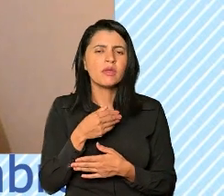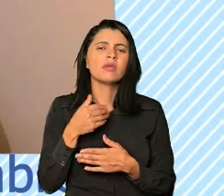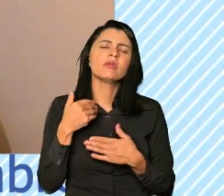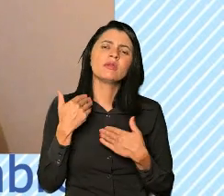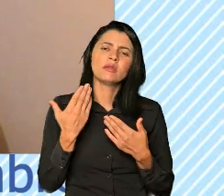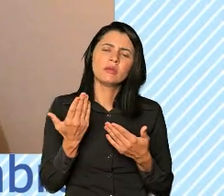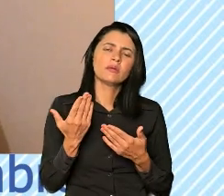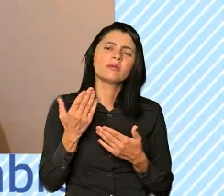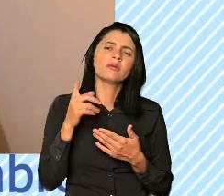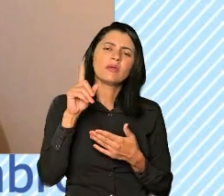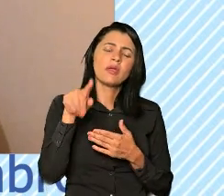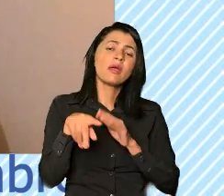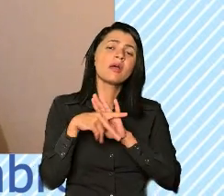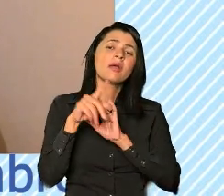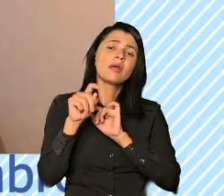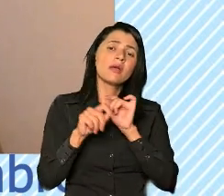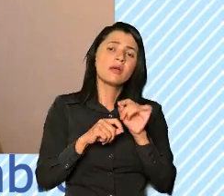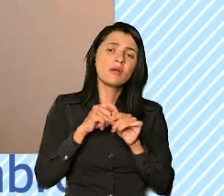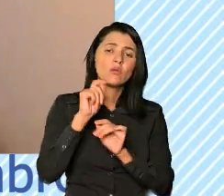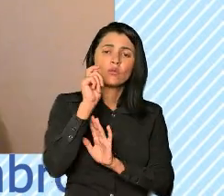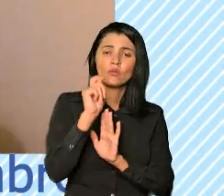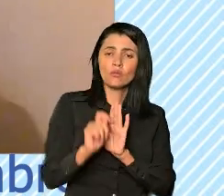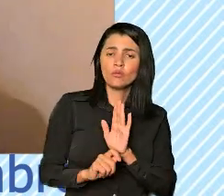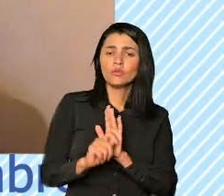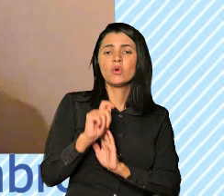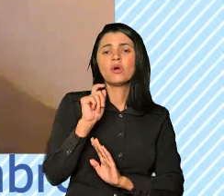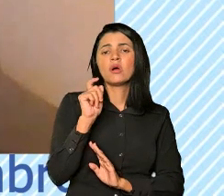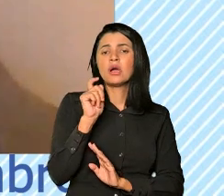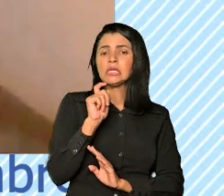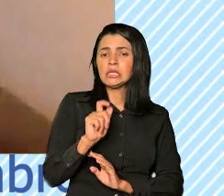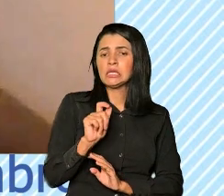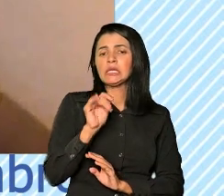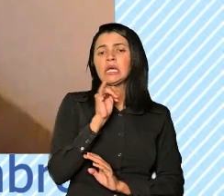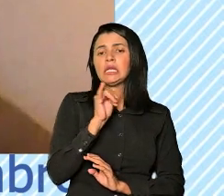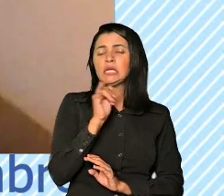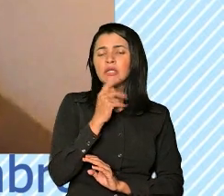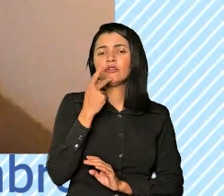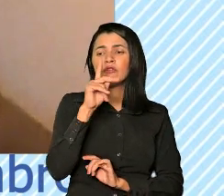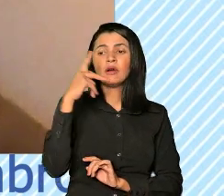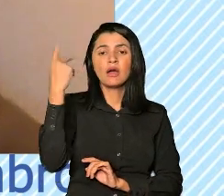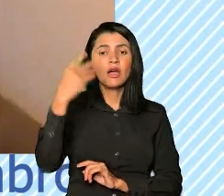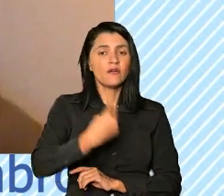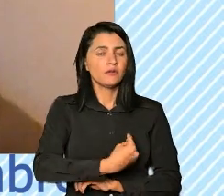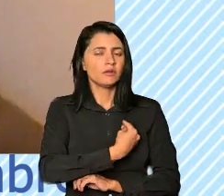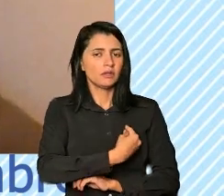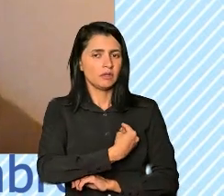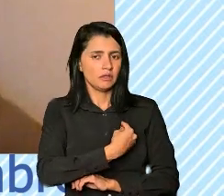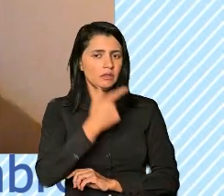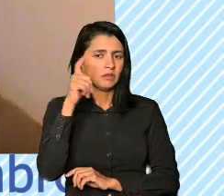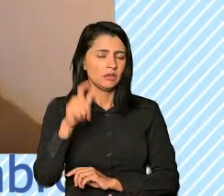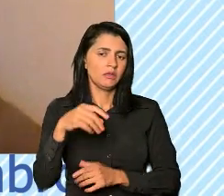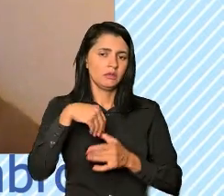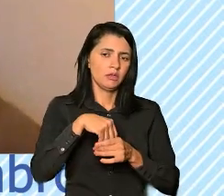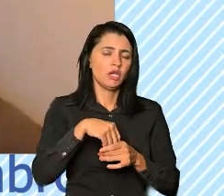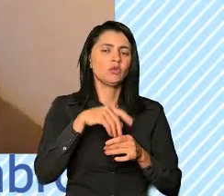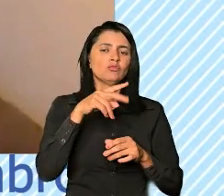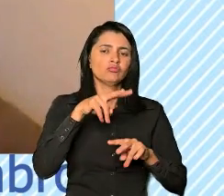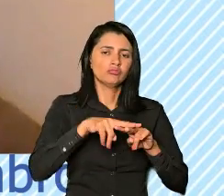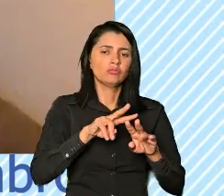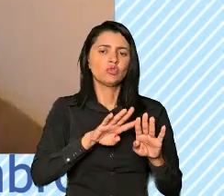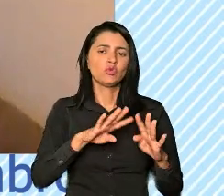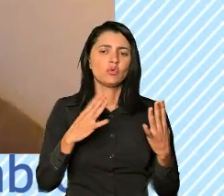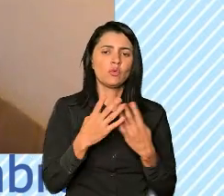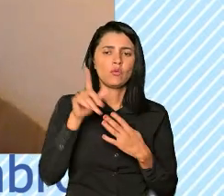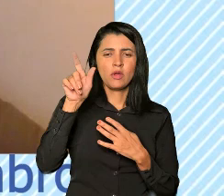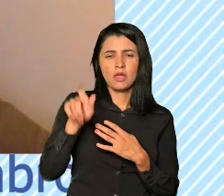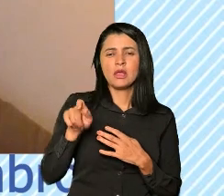que é de um escritor italiano, e ele relata a vida dele no campo de concentração. Ele é um